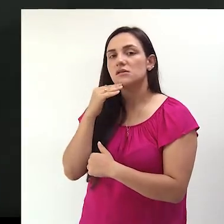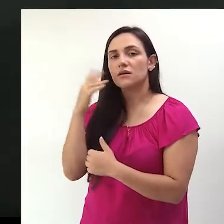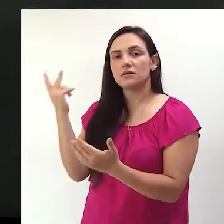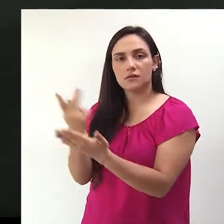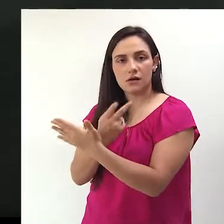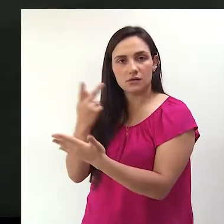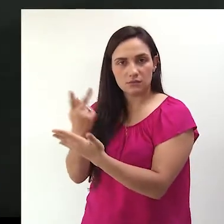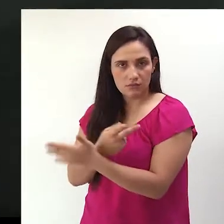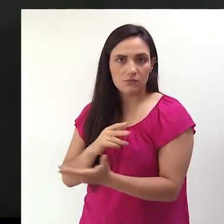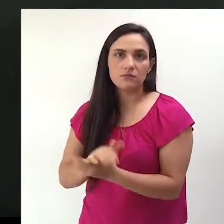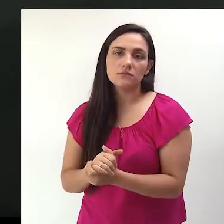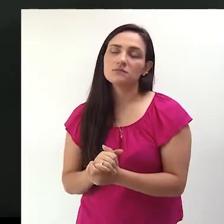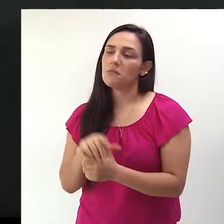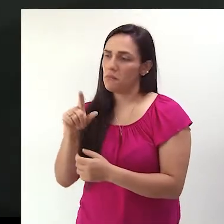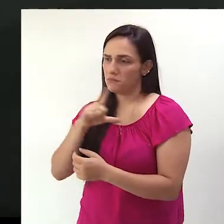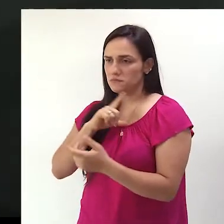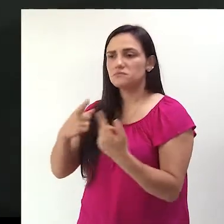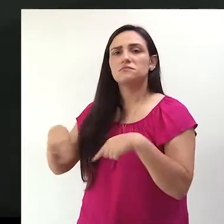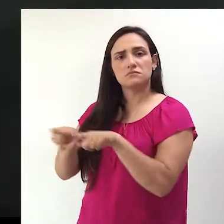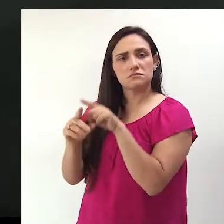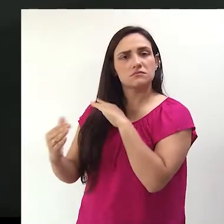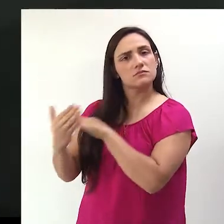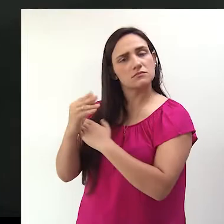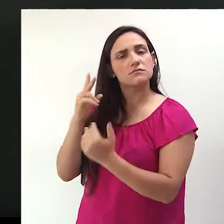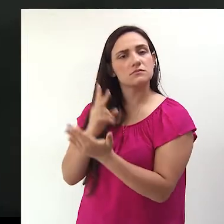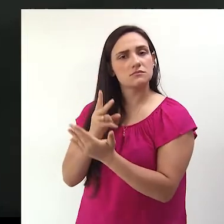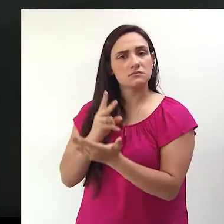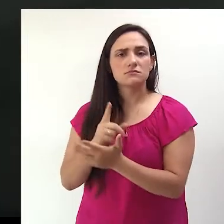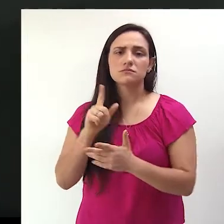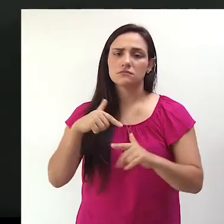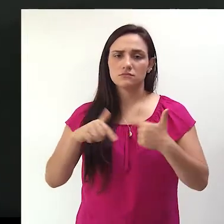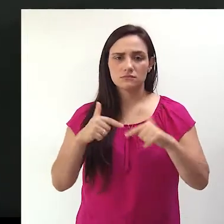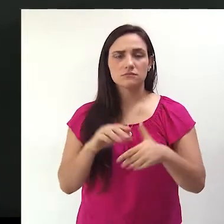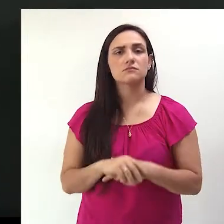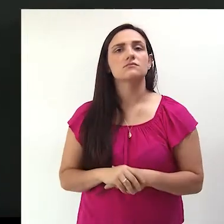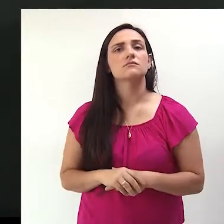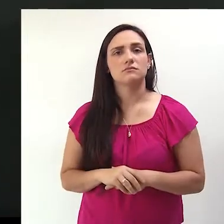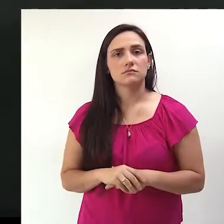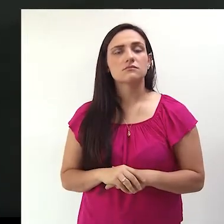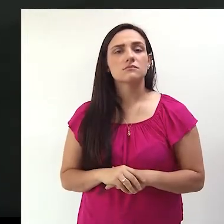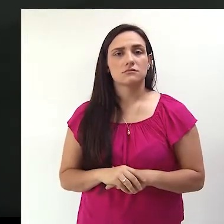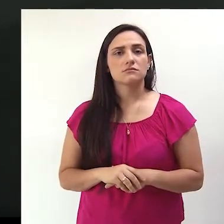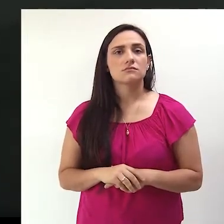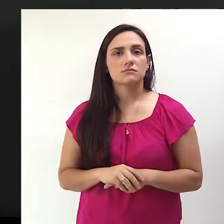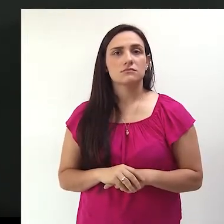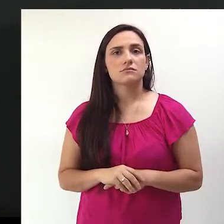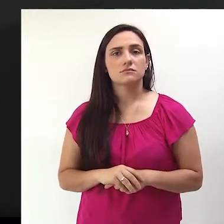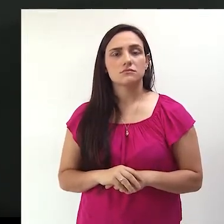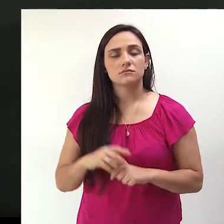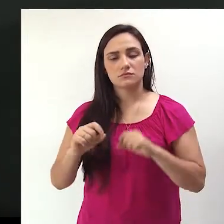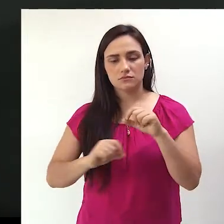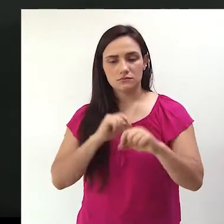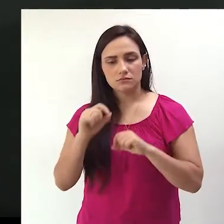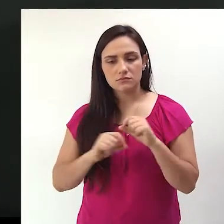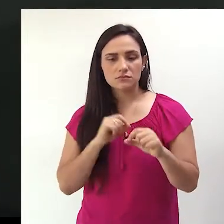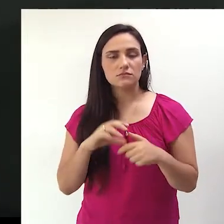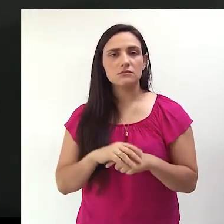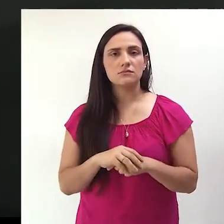o acompanhamento e a parceria do IAGRO. Então, é um trabalho que está sendo desenvolvido, a troca de informações, troca de